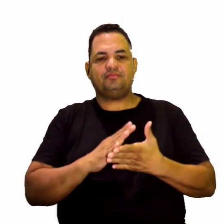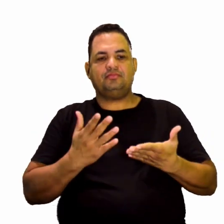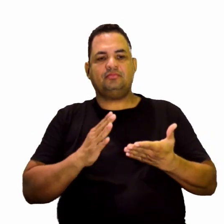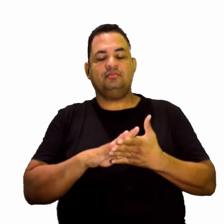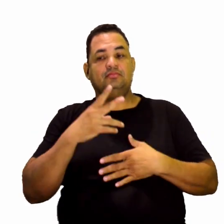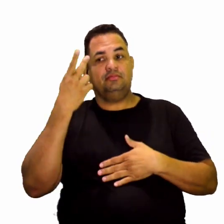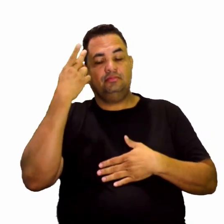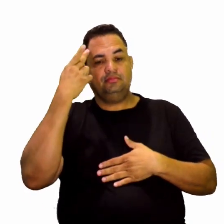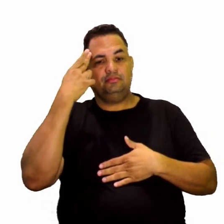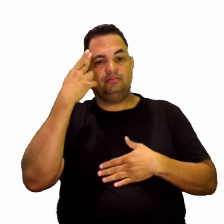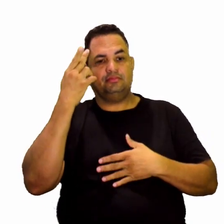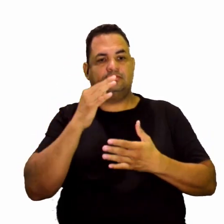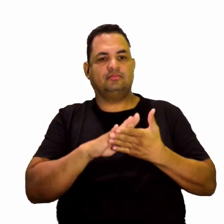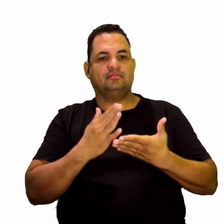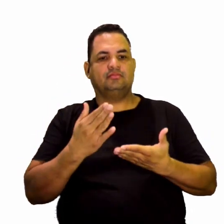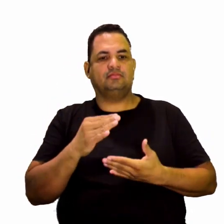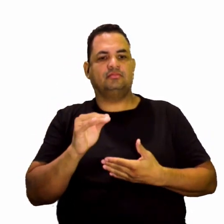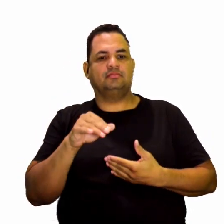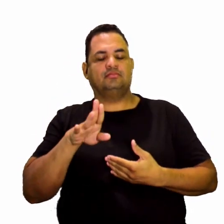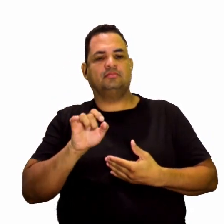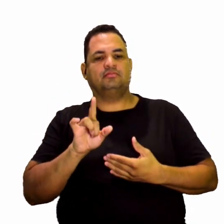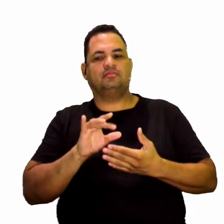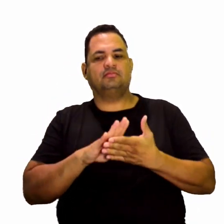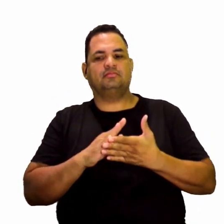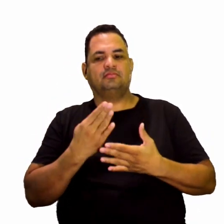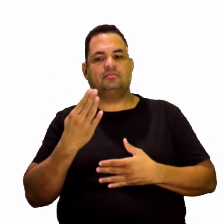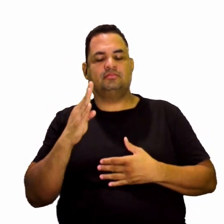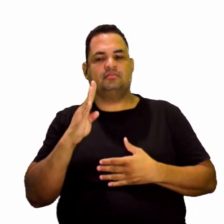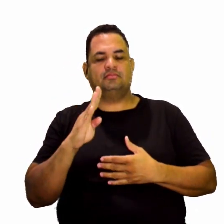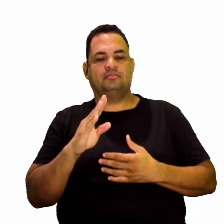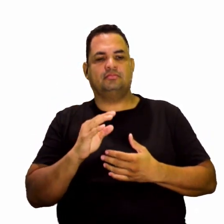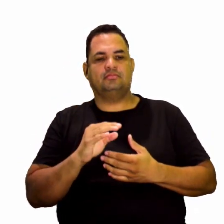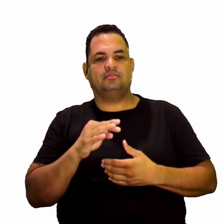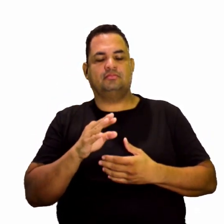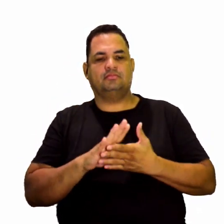coisa mais natural. A transgenia, você usa a